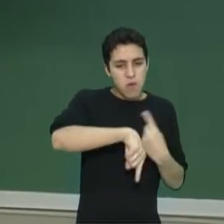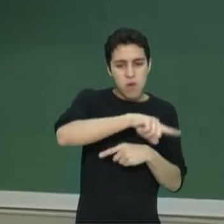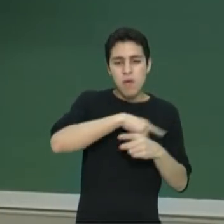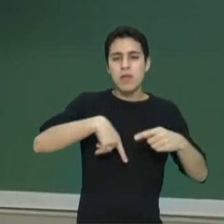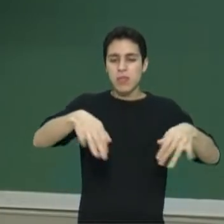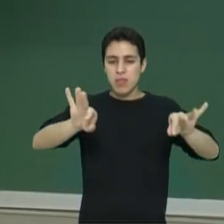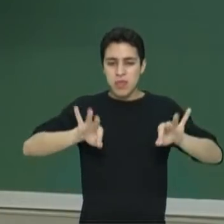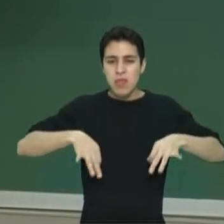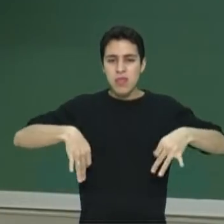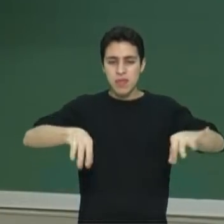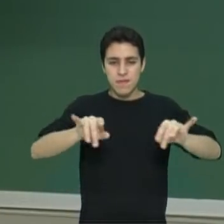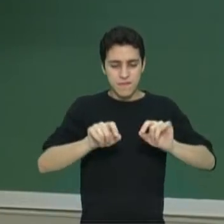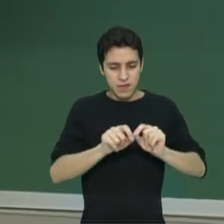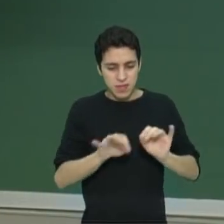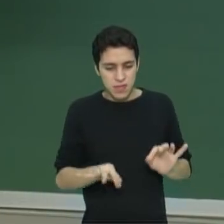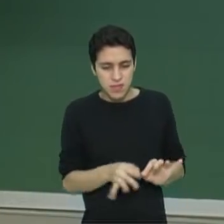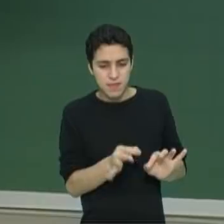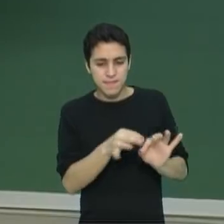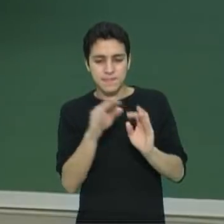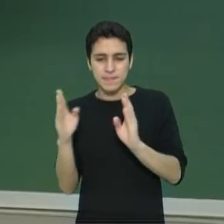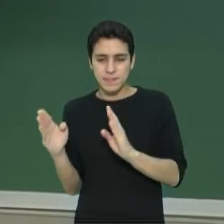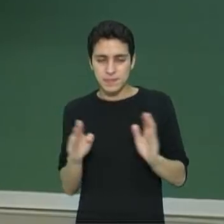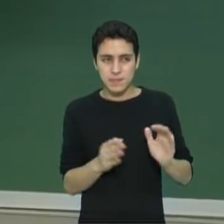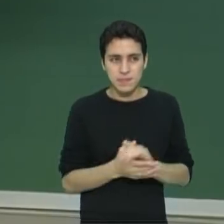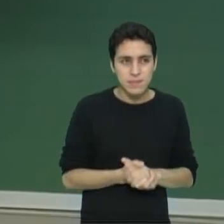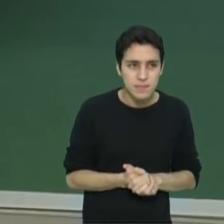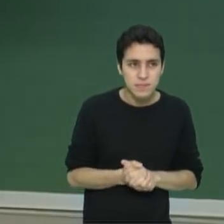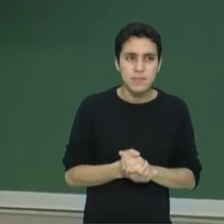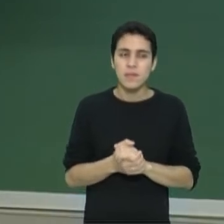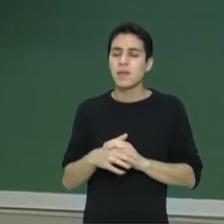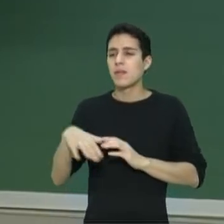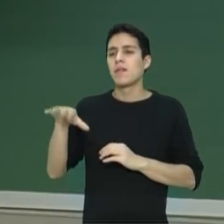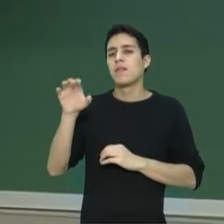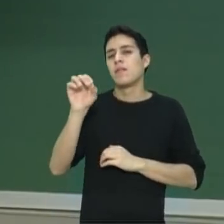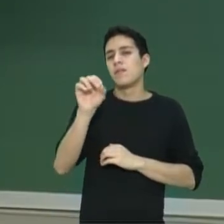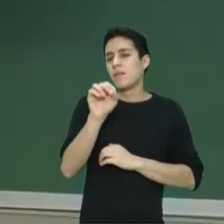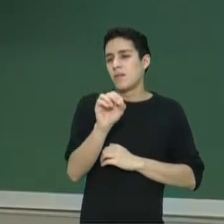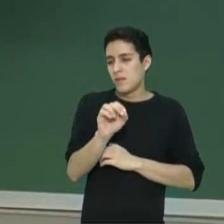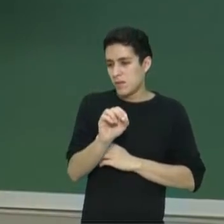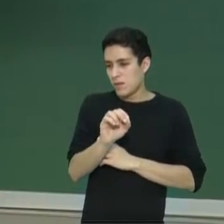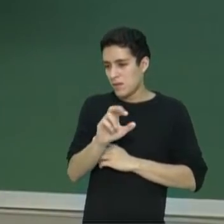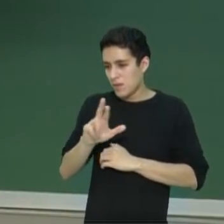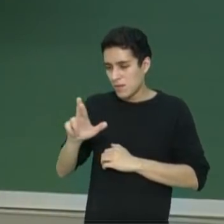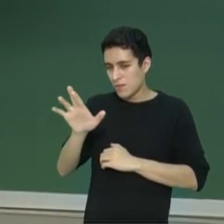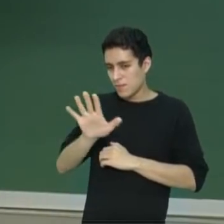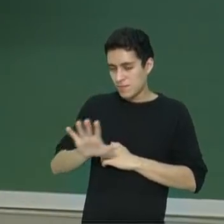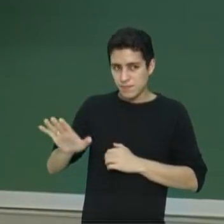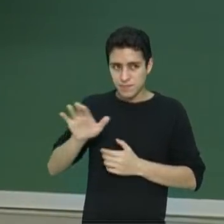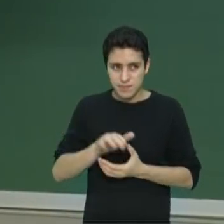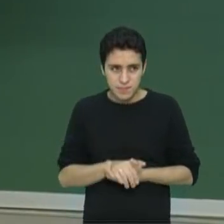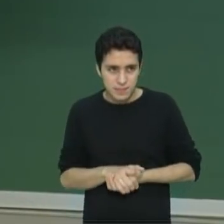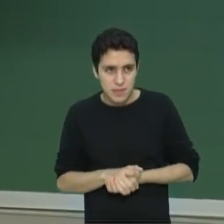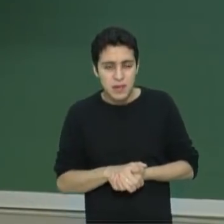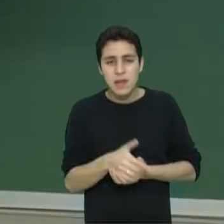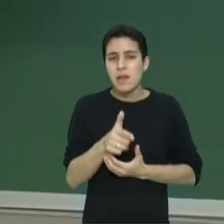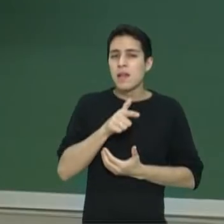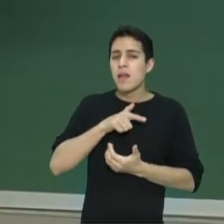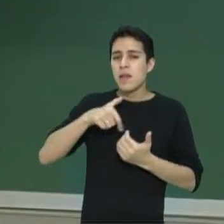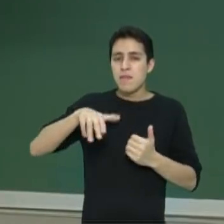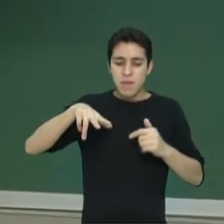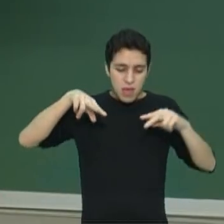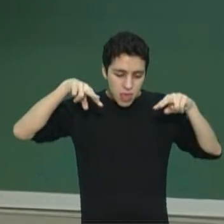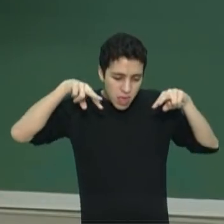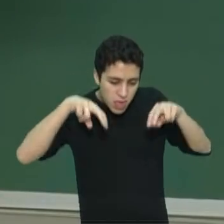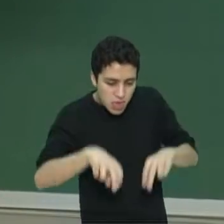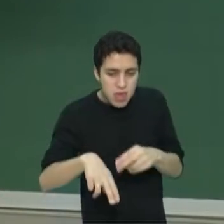Aí vamos já logo para uma outra região, o Oriente Médio, né? Tem uma característica profunda aí, que é a extração do petróleo,